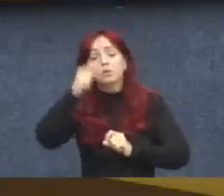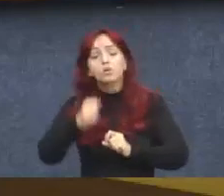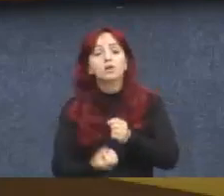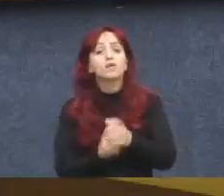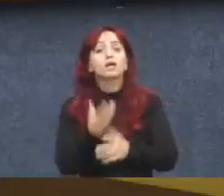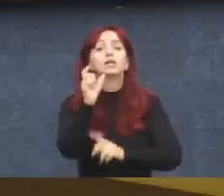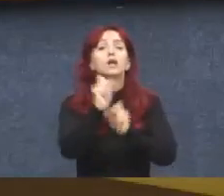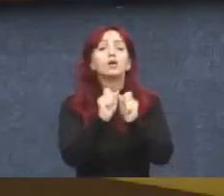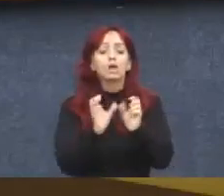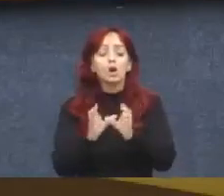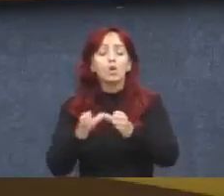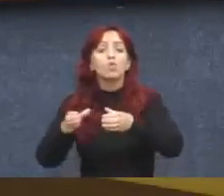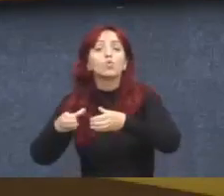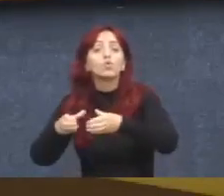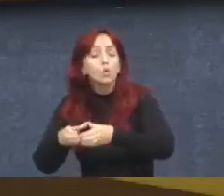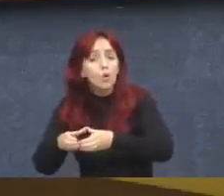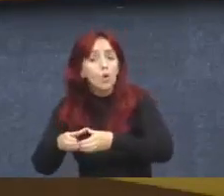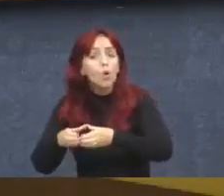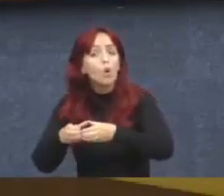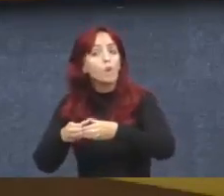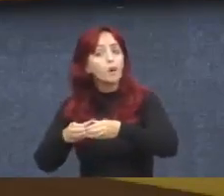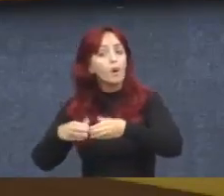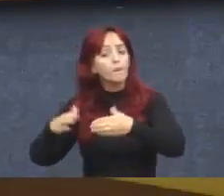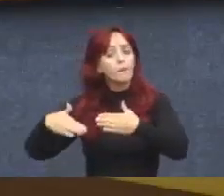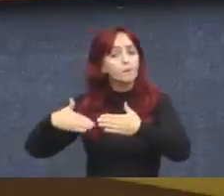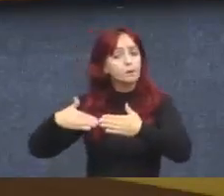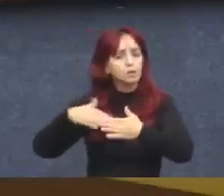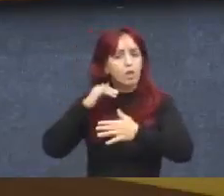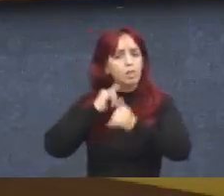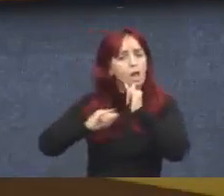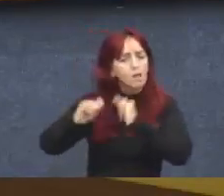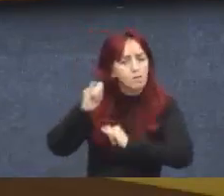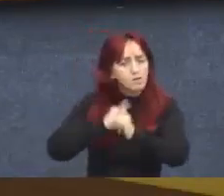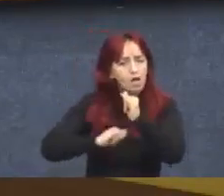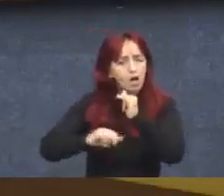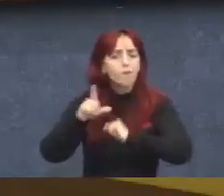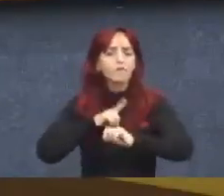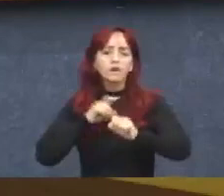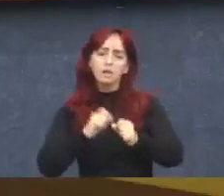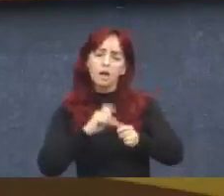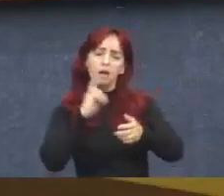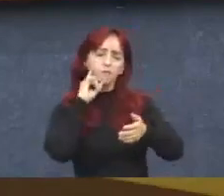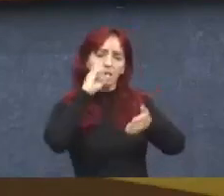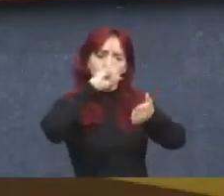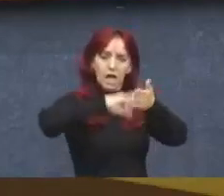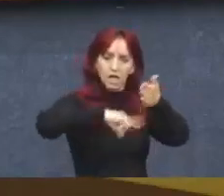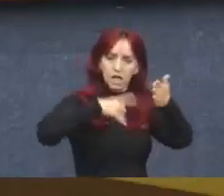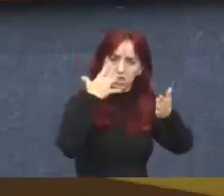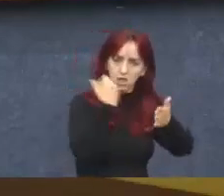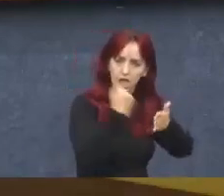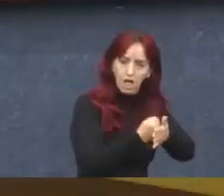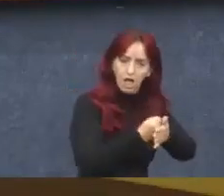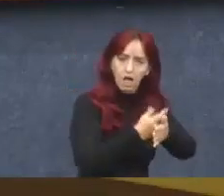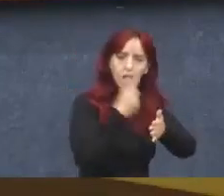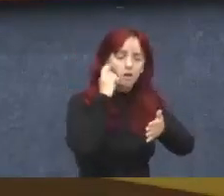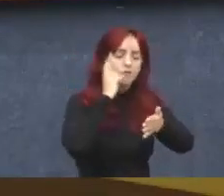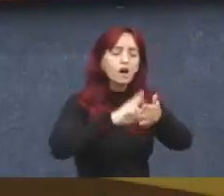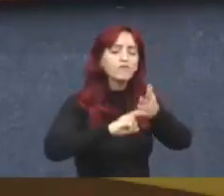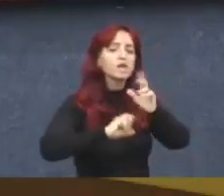um grupo de transição, esse grupo de transição vai cadastrar, vai ver quem tem condição, qual vai